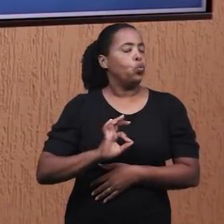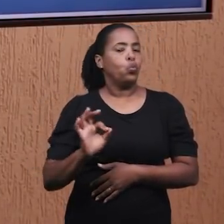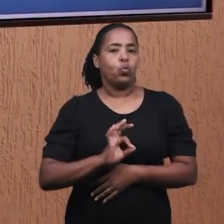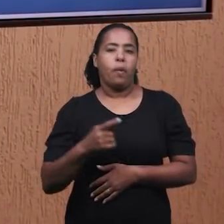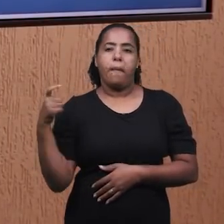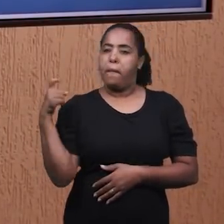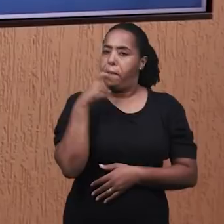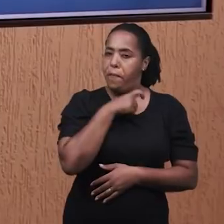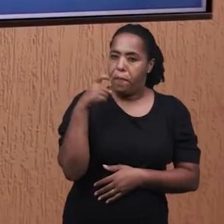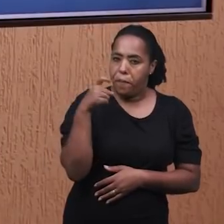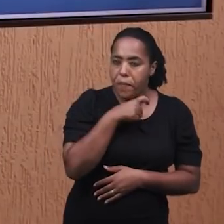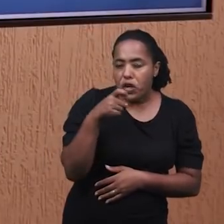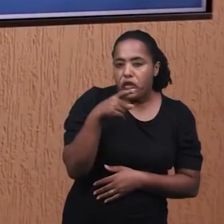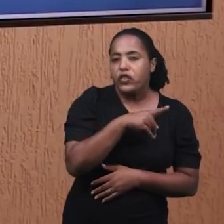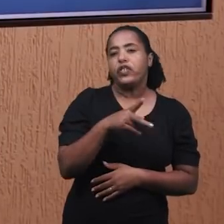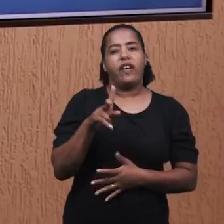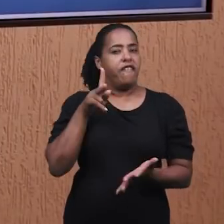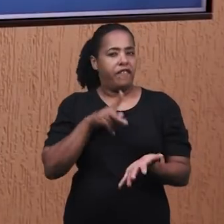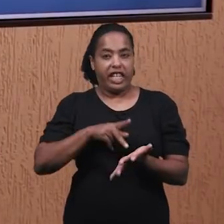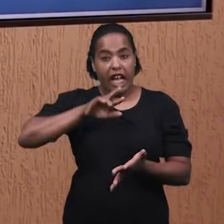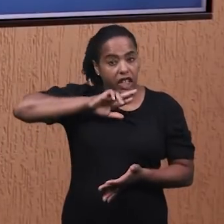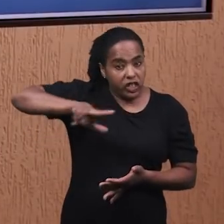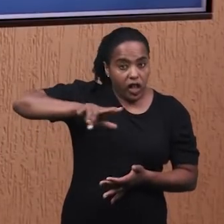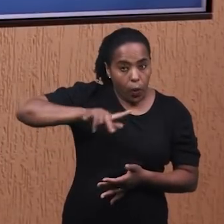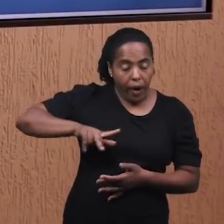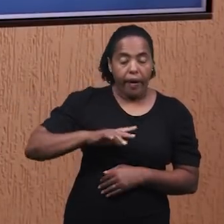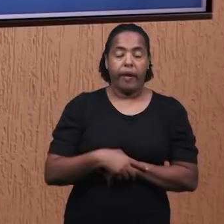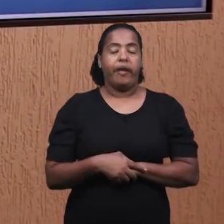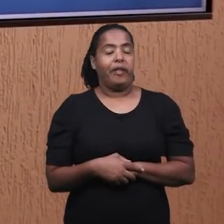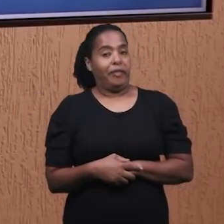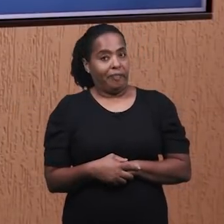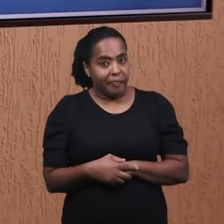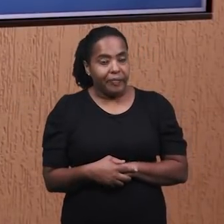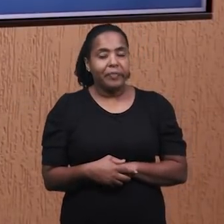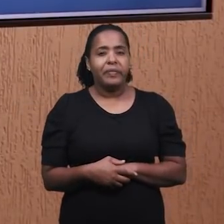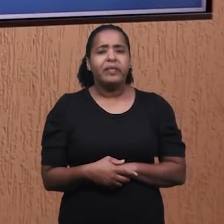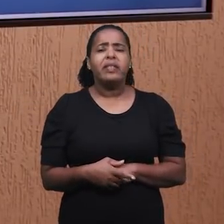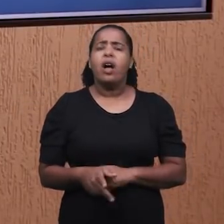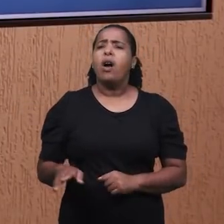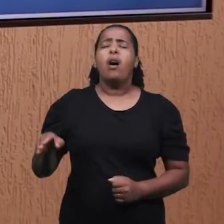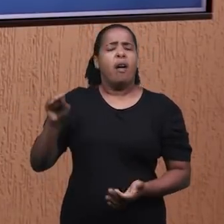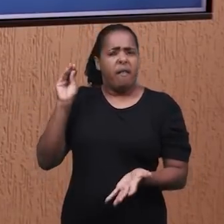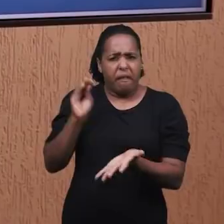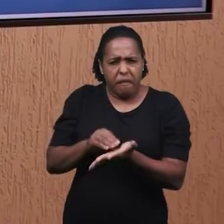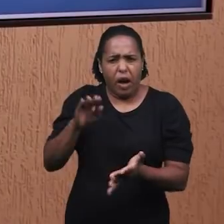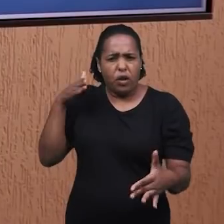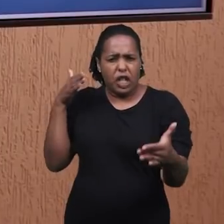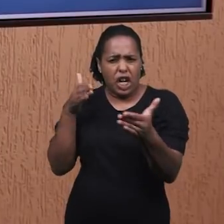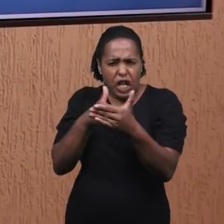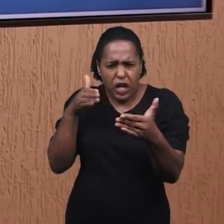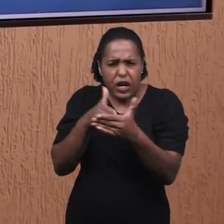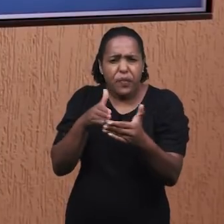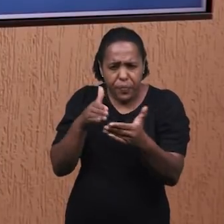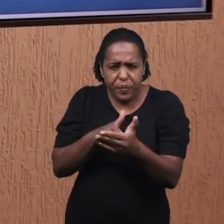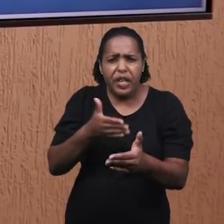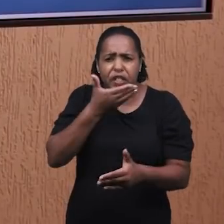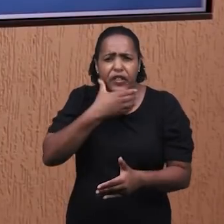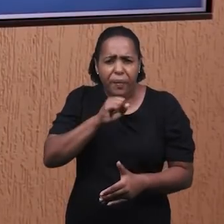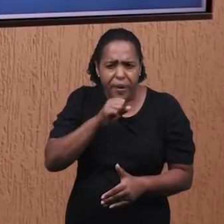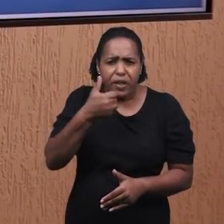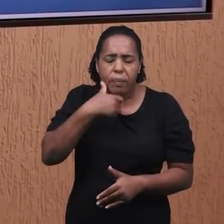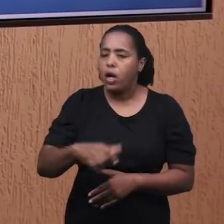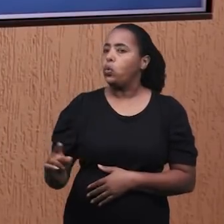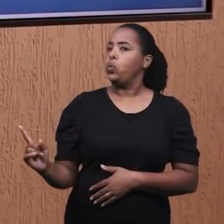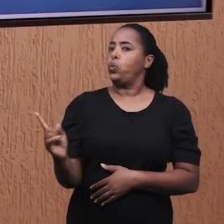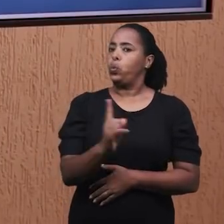é um mito, não é uma verdade. É um problema que resulta da falta de limites dos pais? Não.